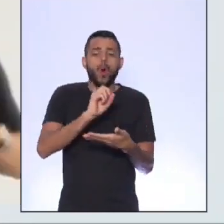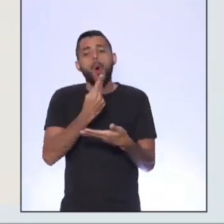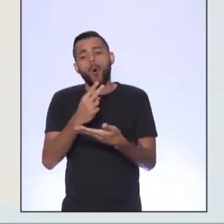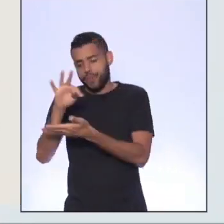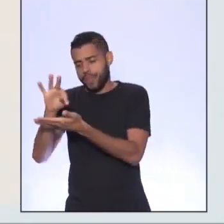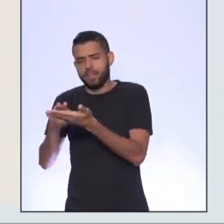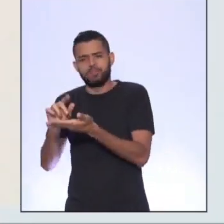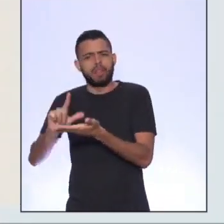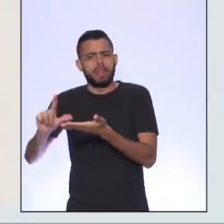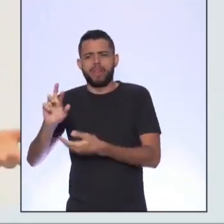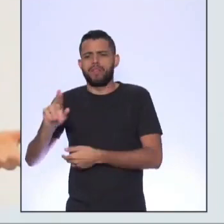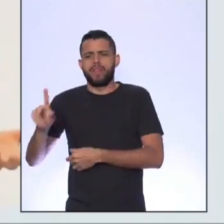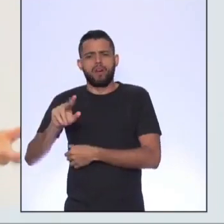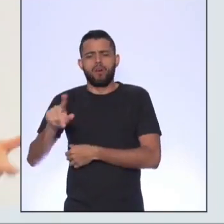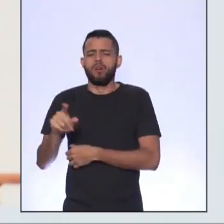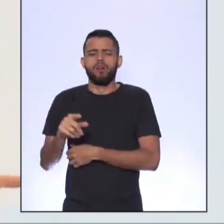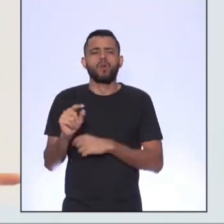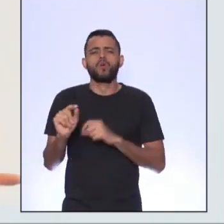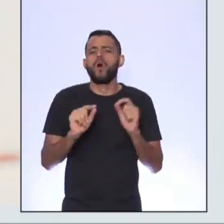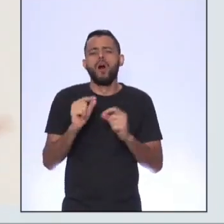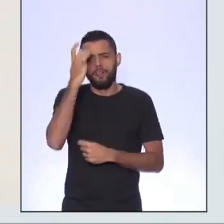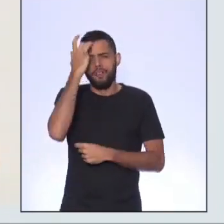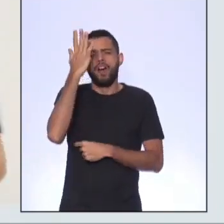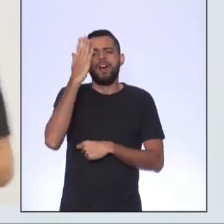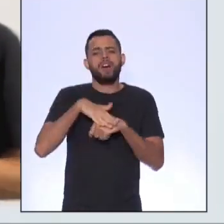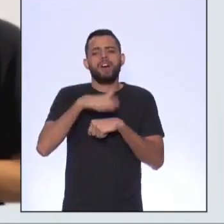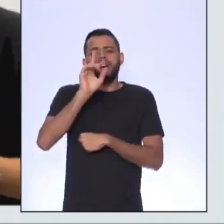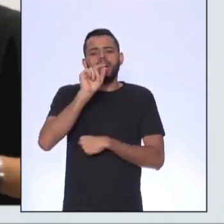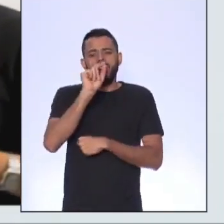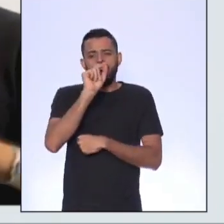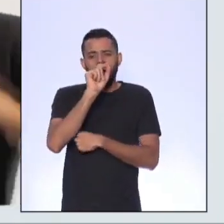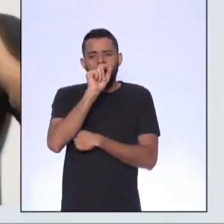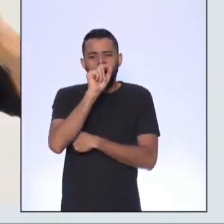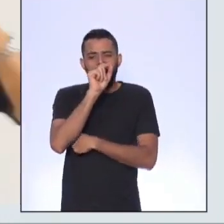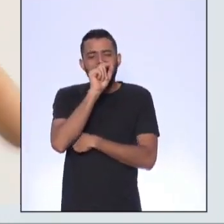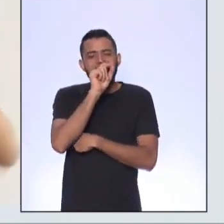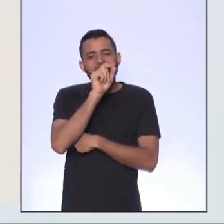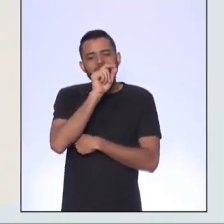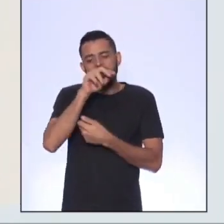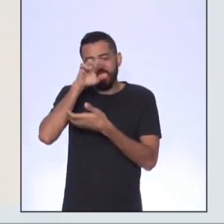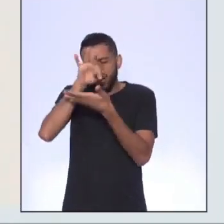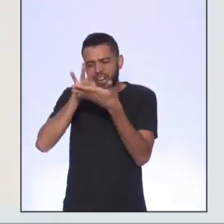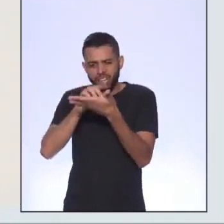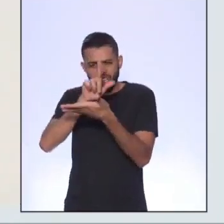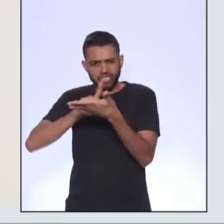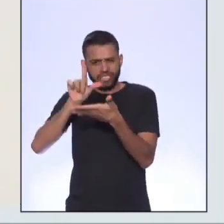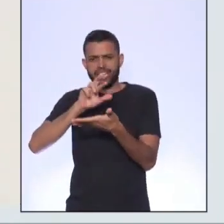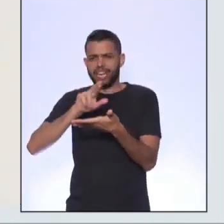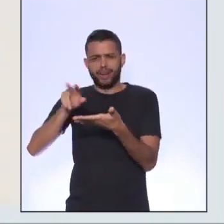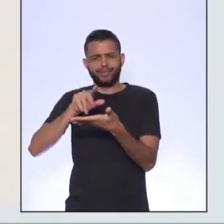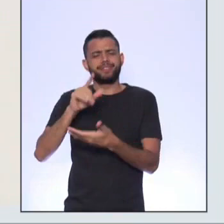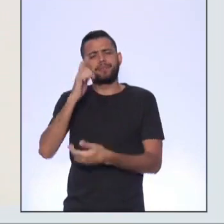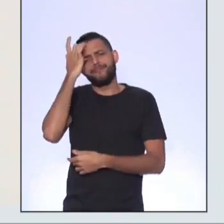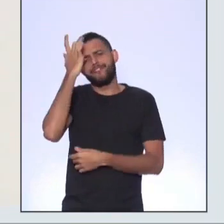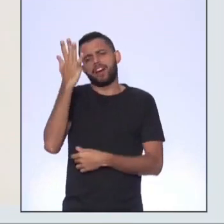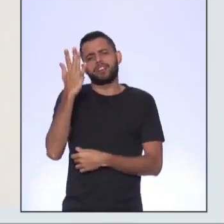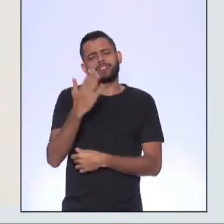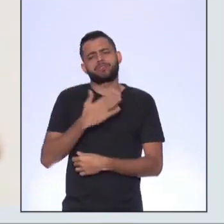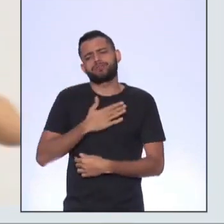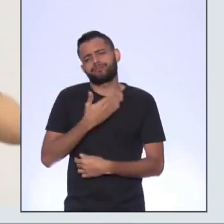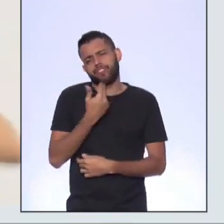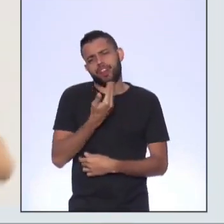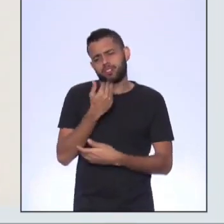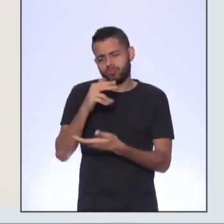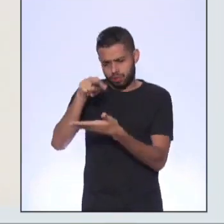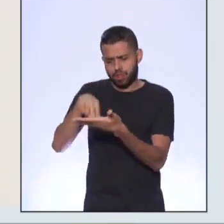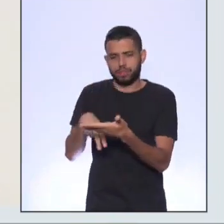não literário? É óbvio, gente. O texto não literário é mais simples, é mais tranquilo de ler. Tá?